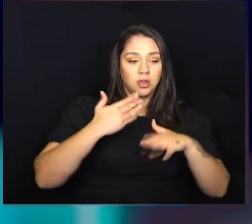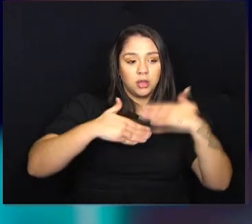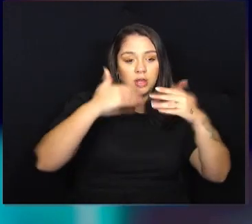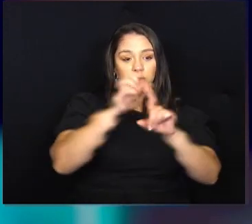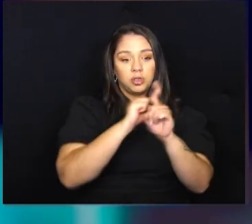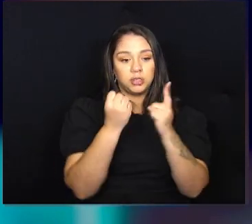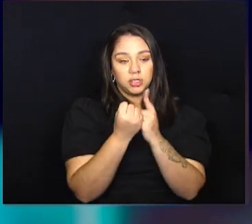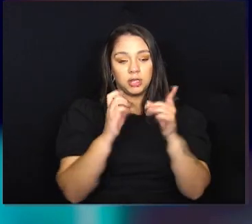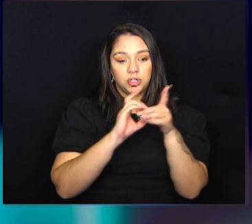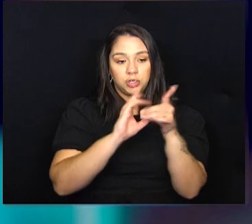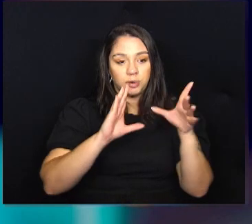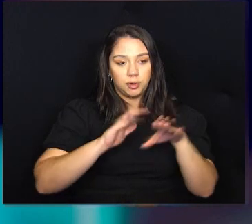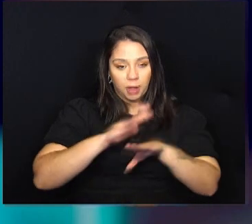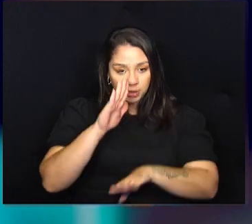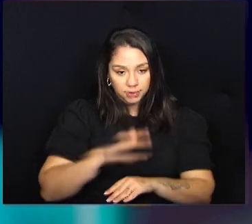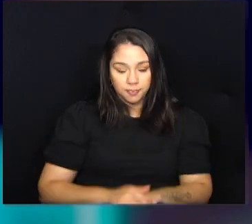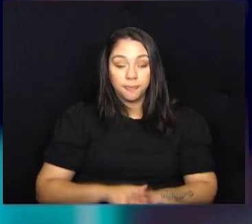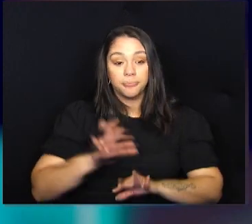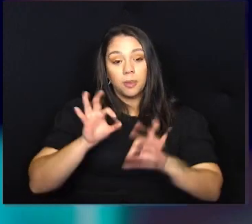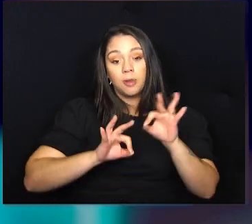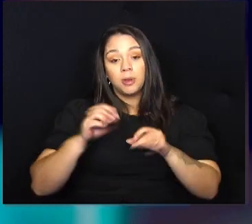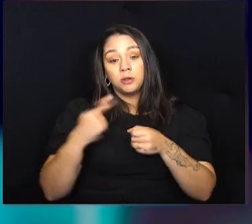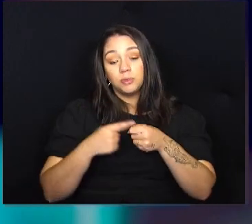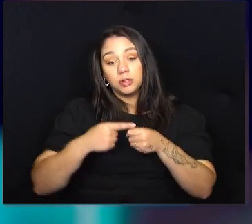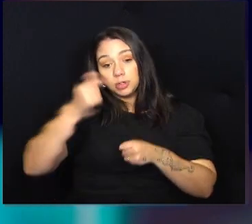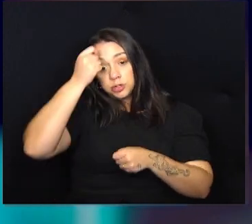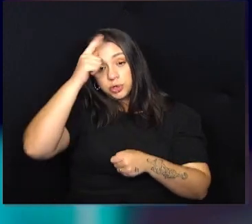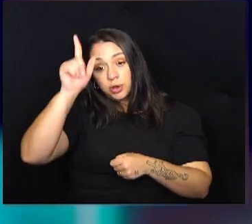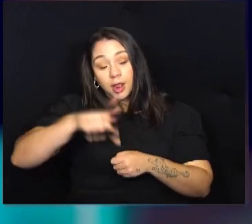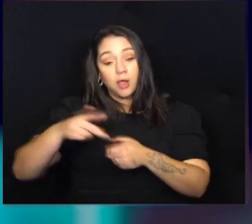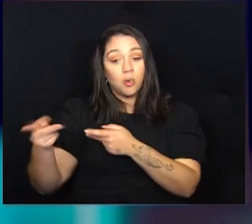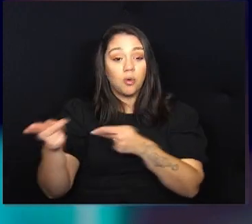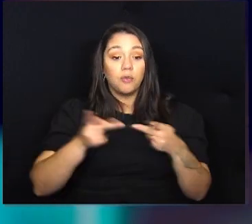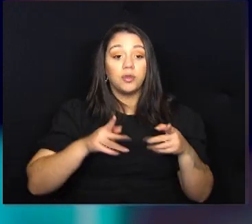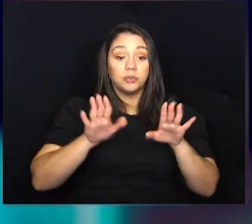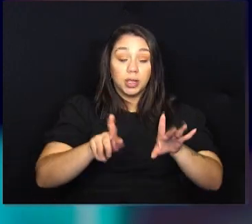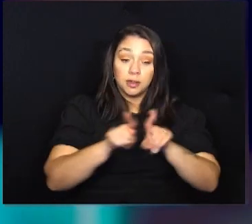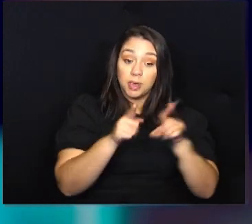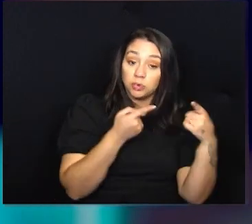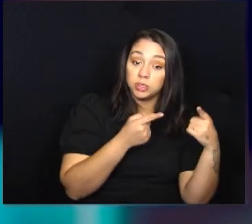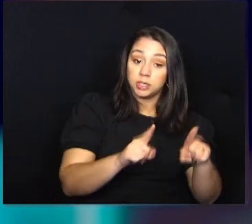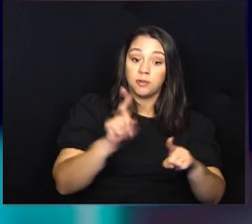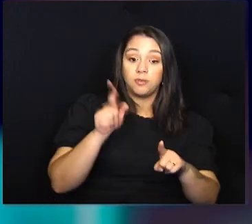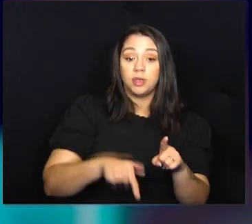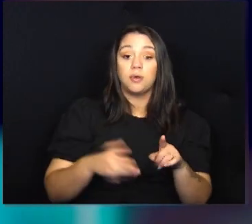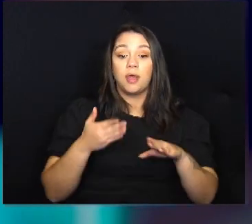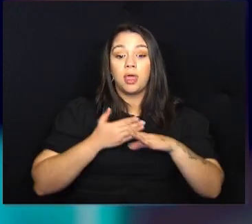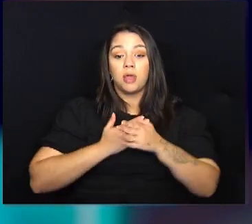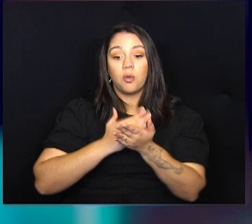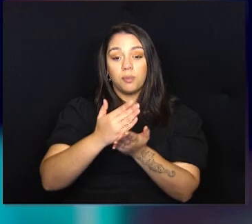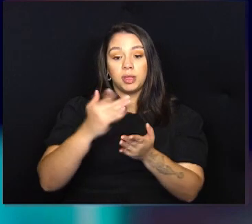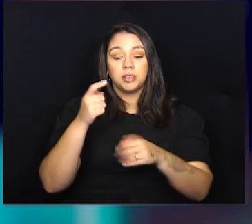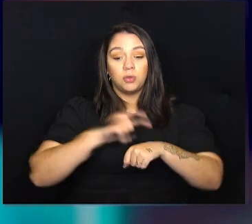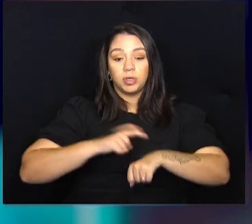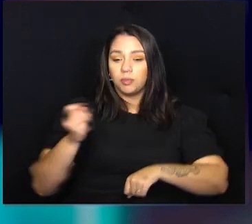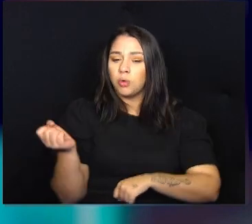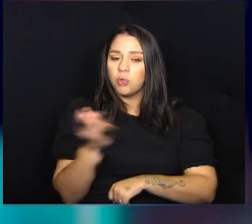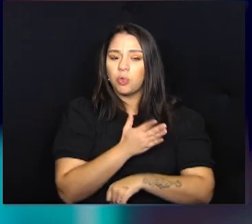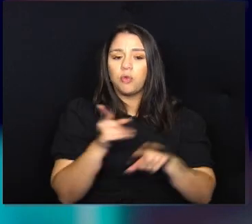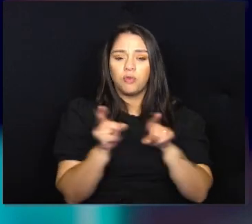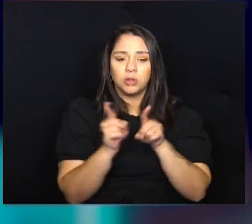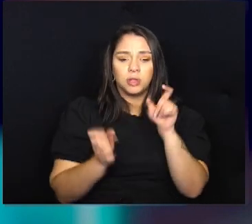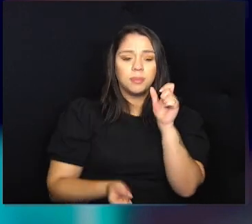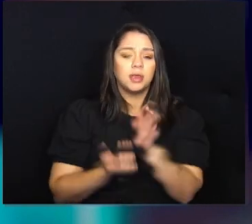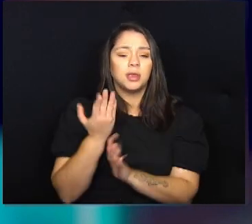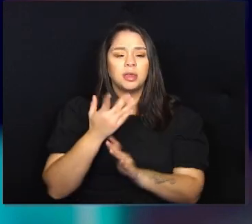sociedade mais democrática. O Plano Municipal de Cultura é um convite, ao mesmo tempo um desafio, uma porta de entrada para um novo tempo, é fruto de um olhar crítico